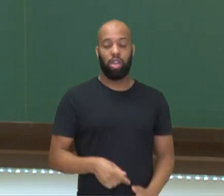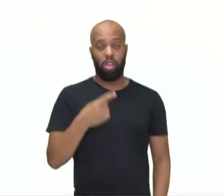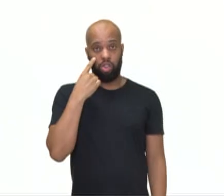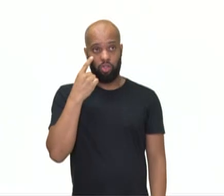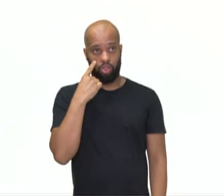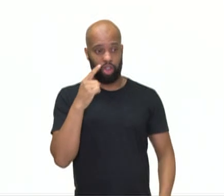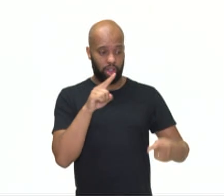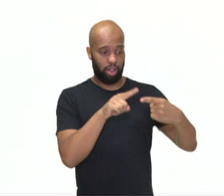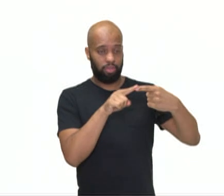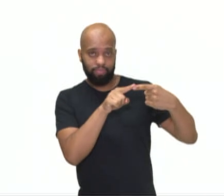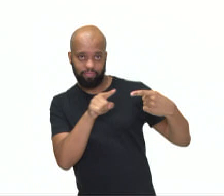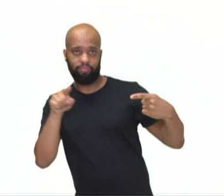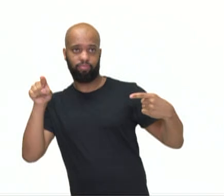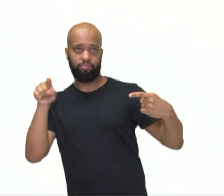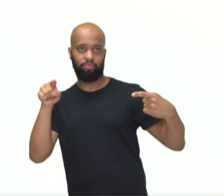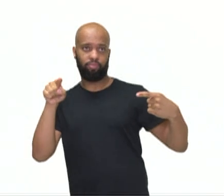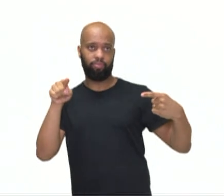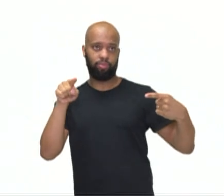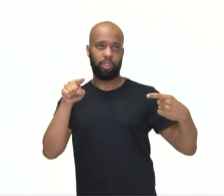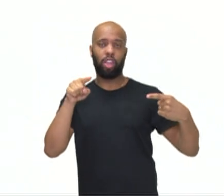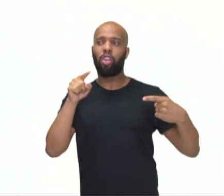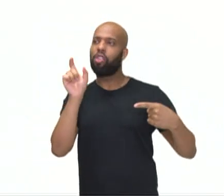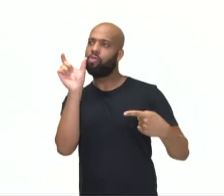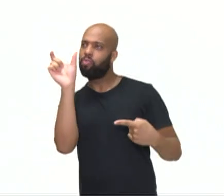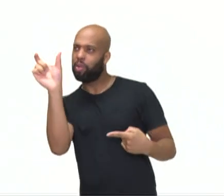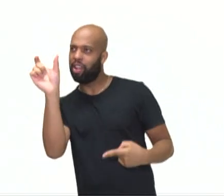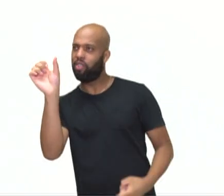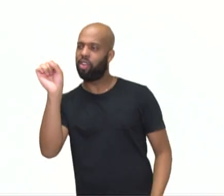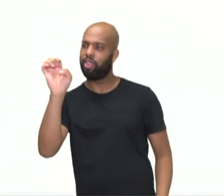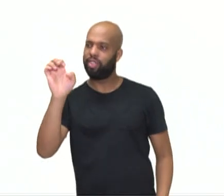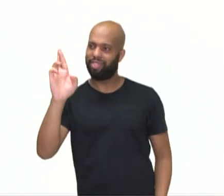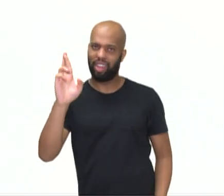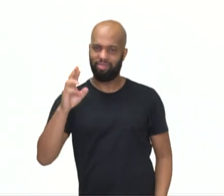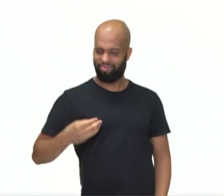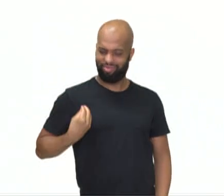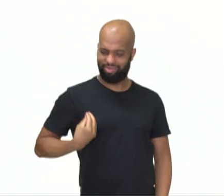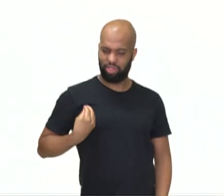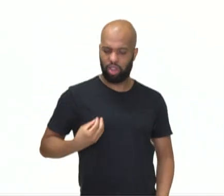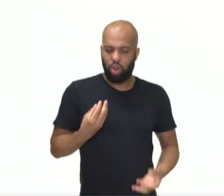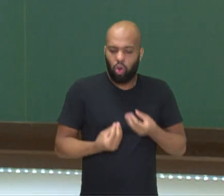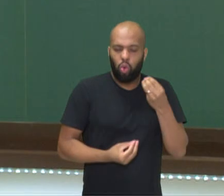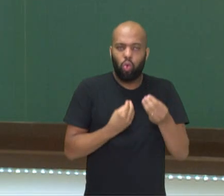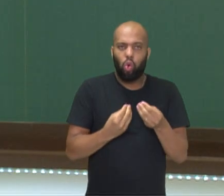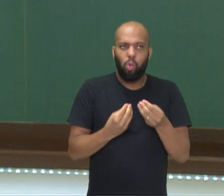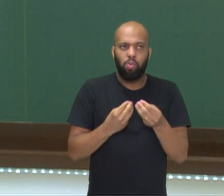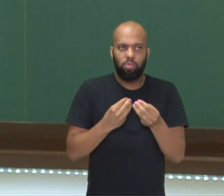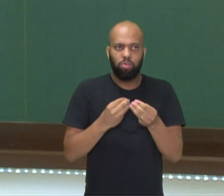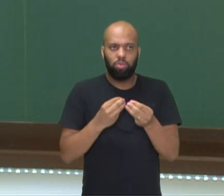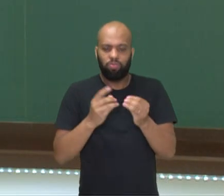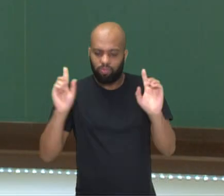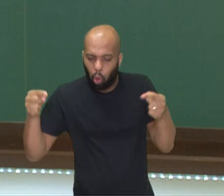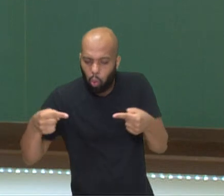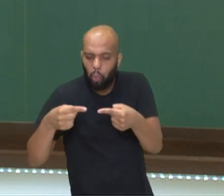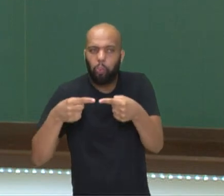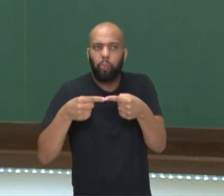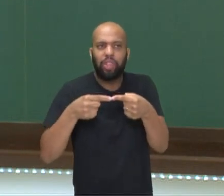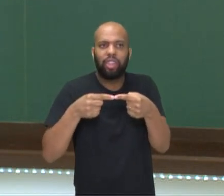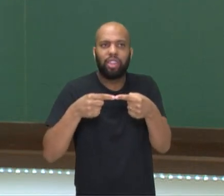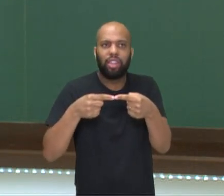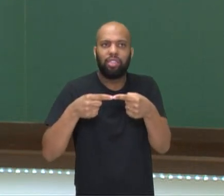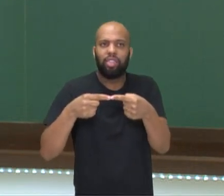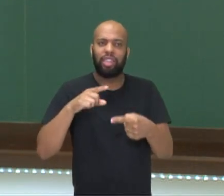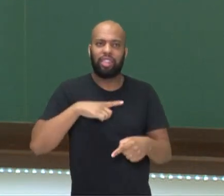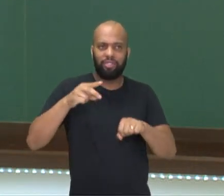los turistas ser venezolanos. Como é que eu conjugaria, como é que eu combinaria